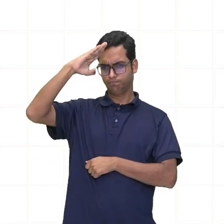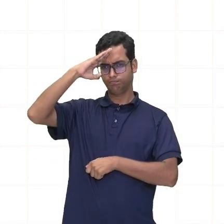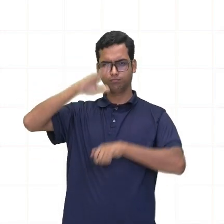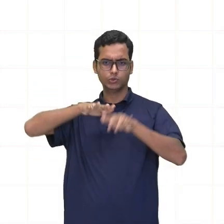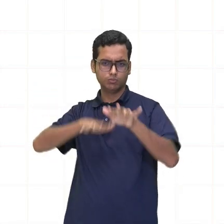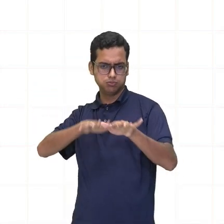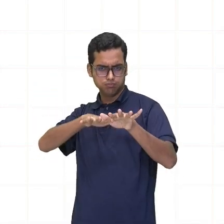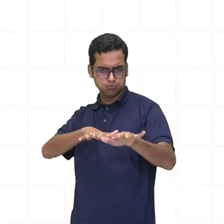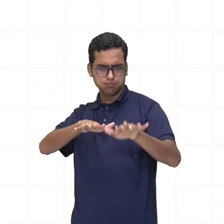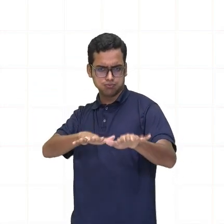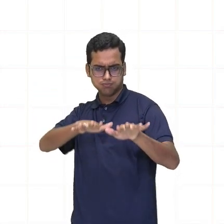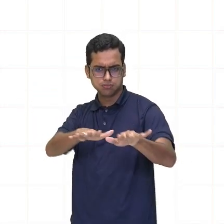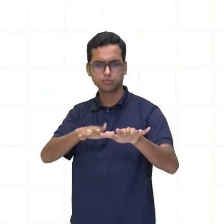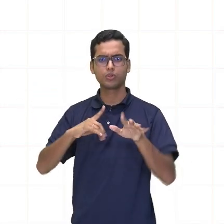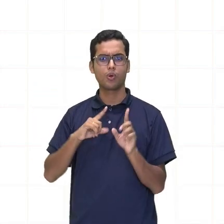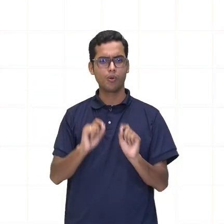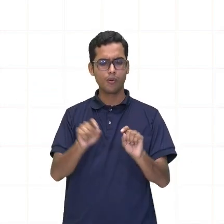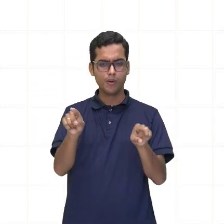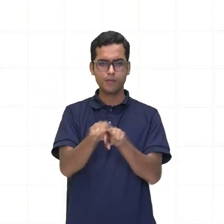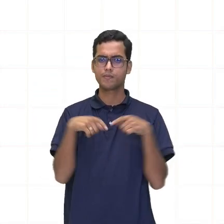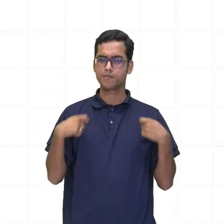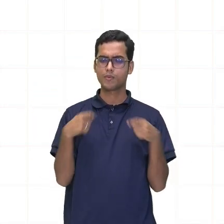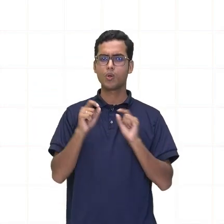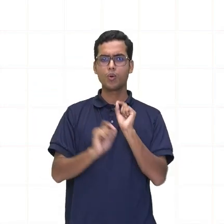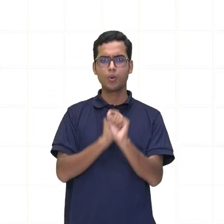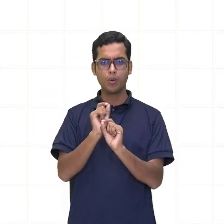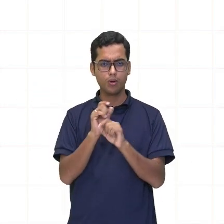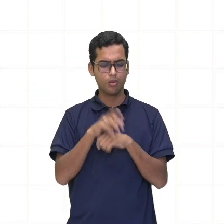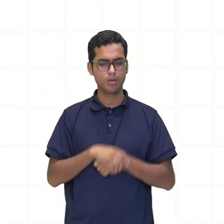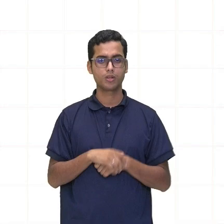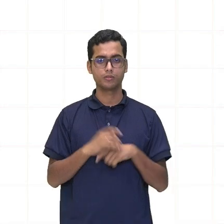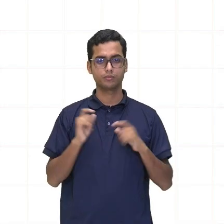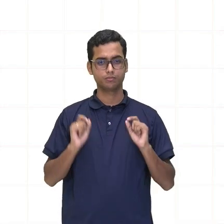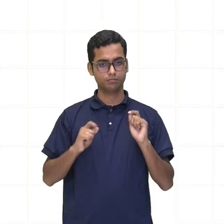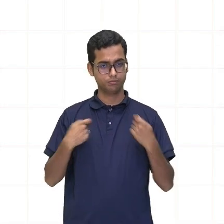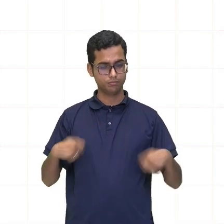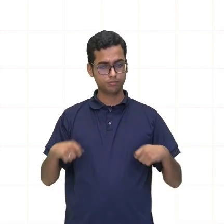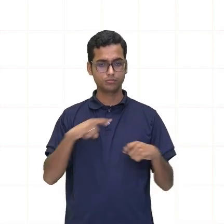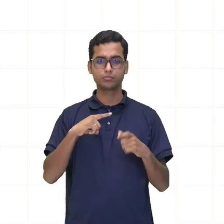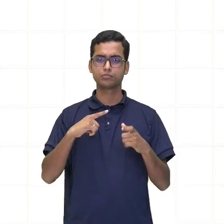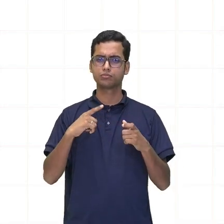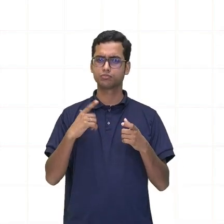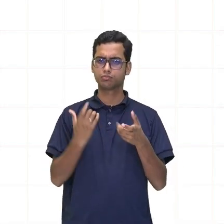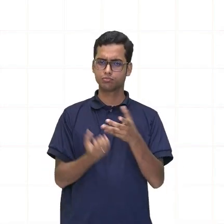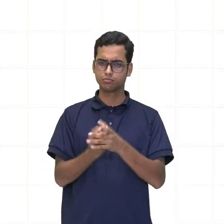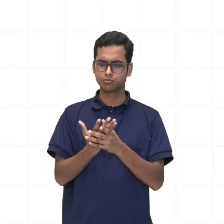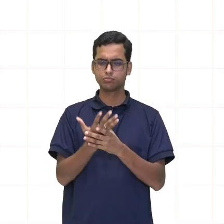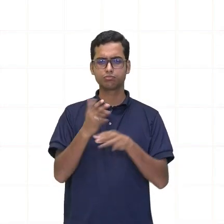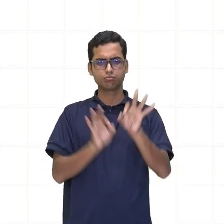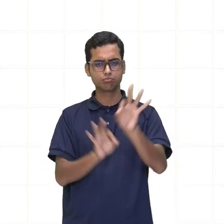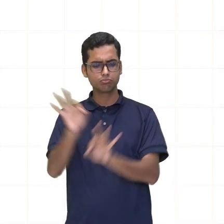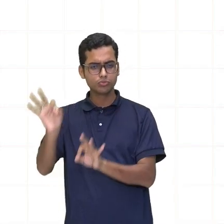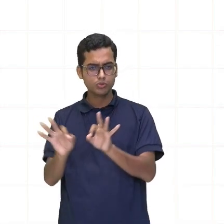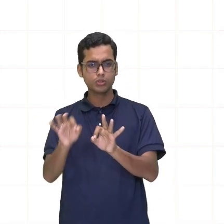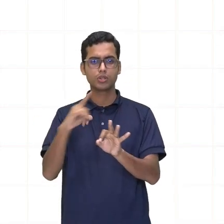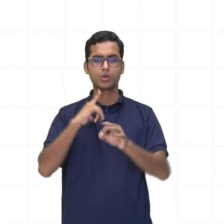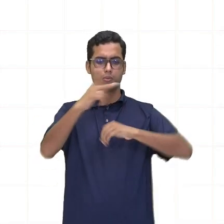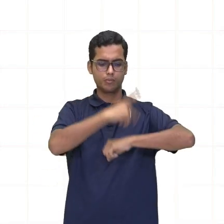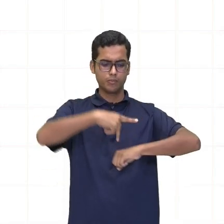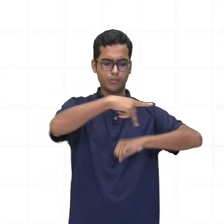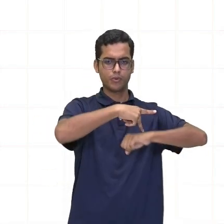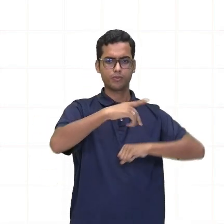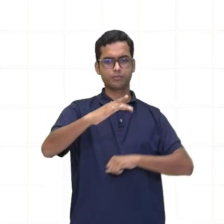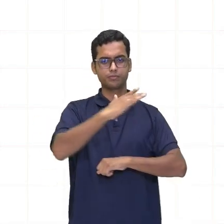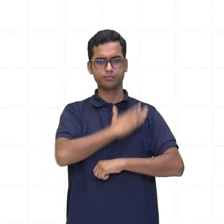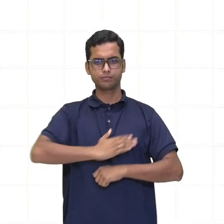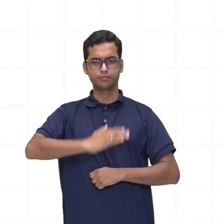esse Exército ele precisa se consolidar. E a sua consolidação vai se dar através do nacionalismo e patriotismo.